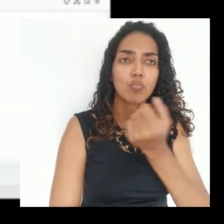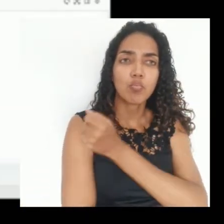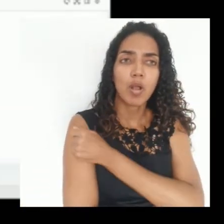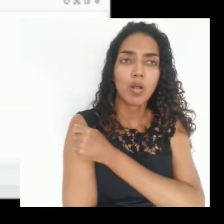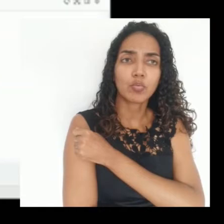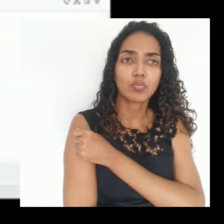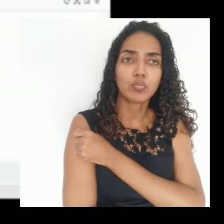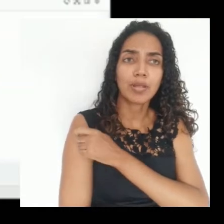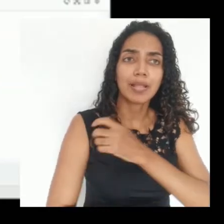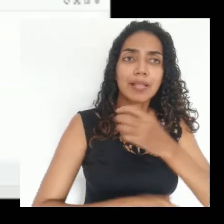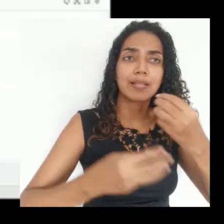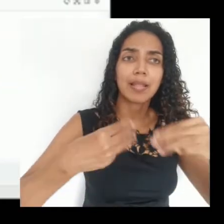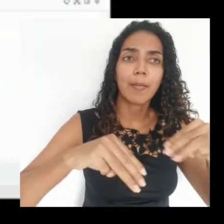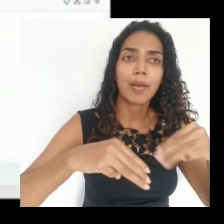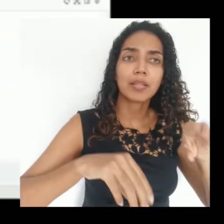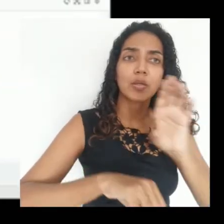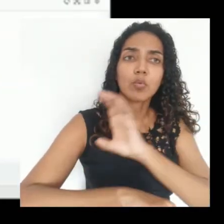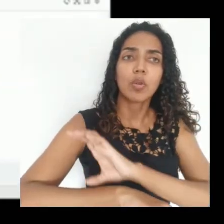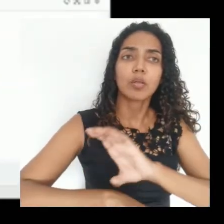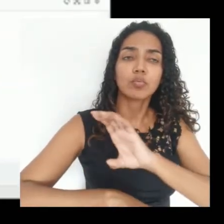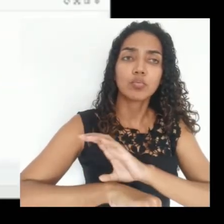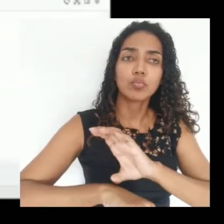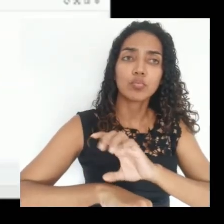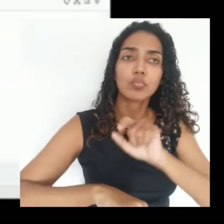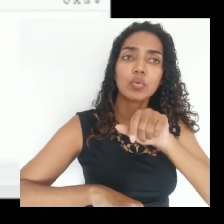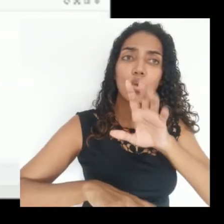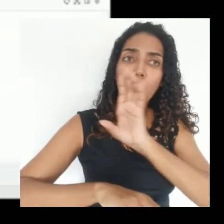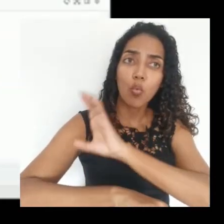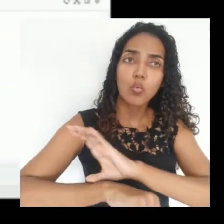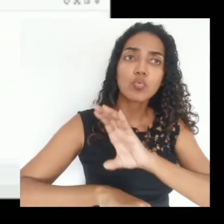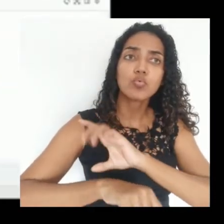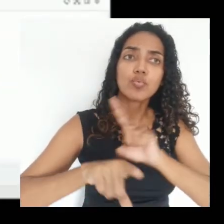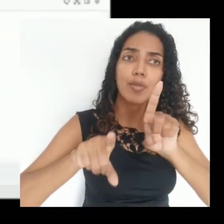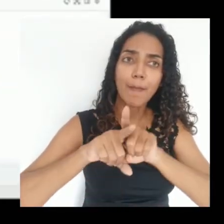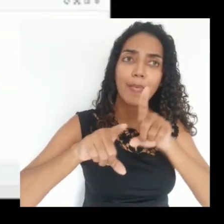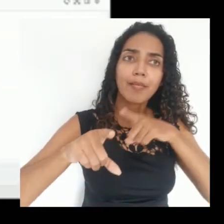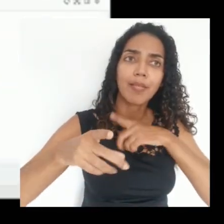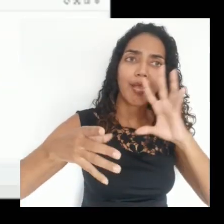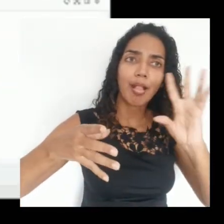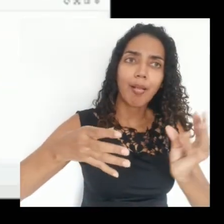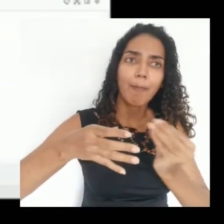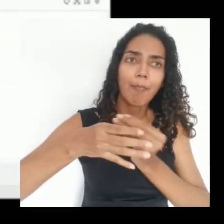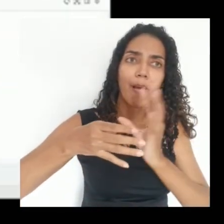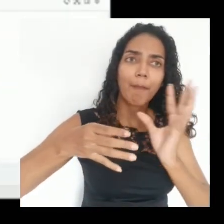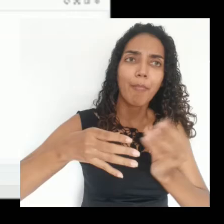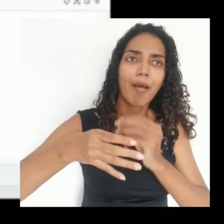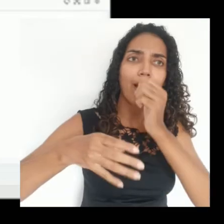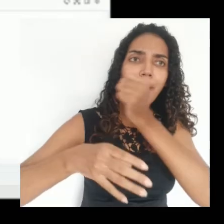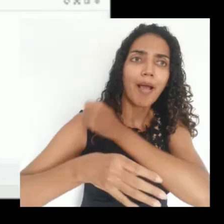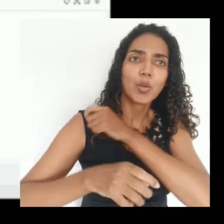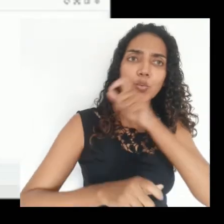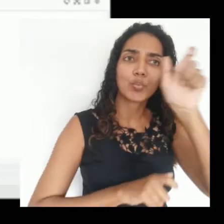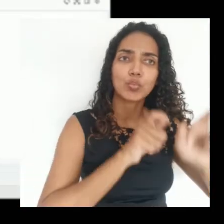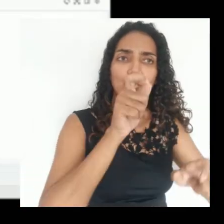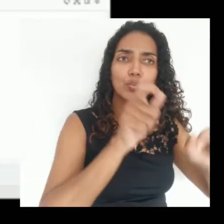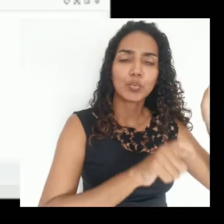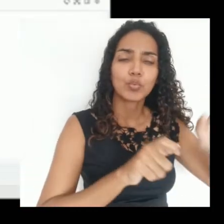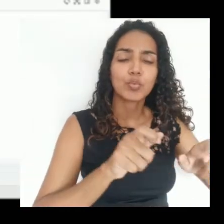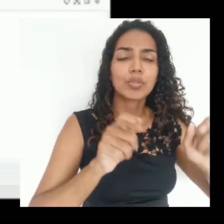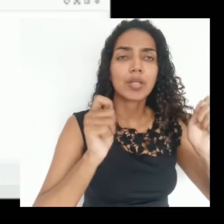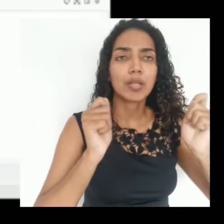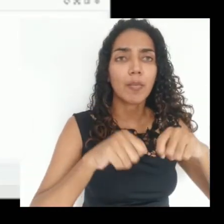curso também agrega alunos. Então, seria possível, por exemplo, na classe aluno,